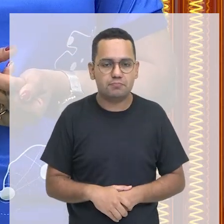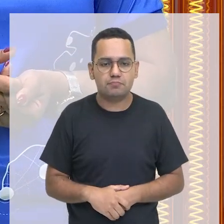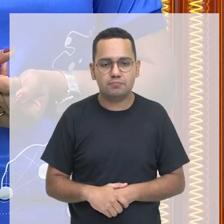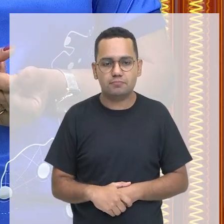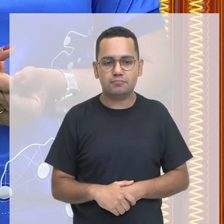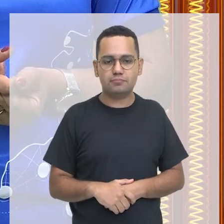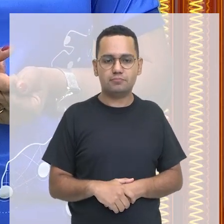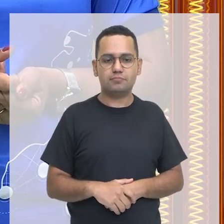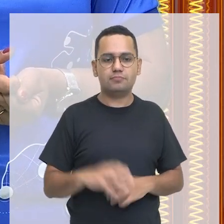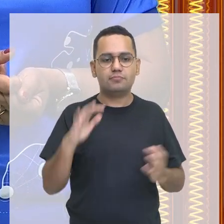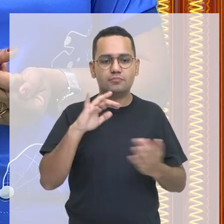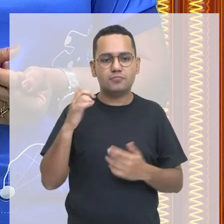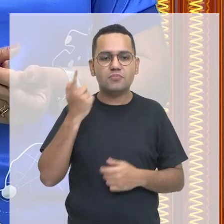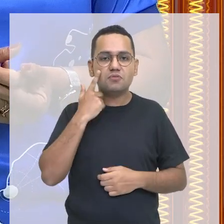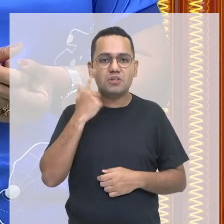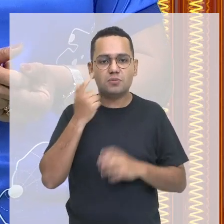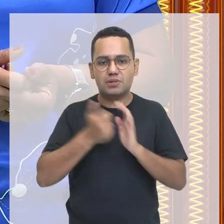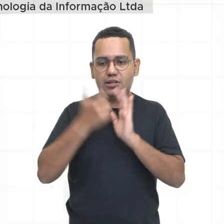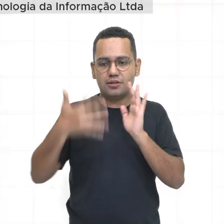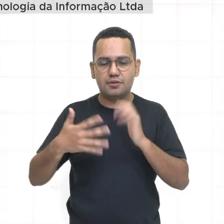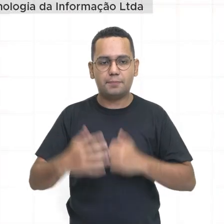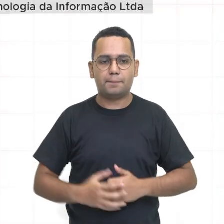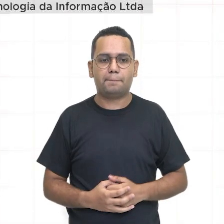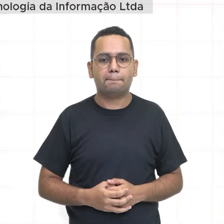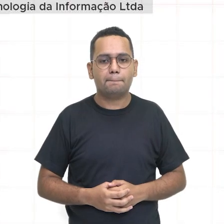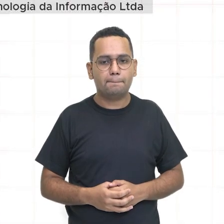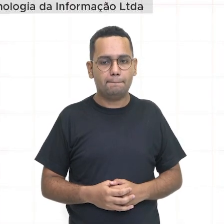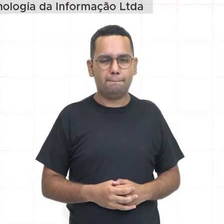às características do stalinismo, vamos a elas.